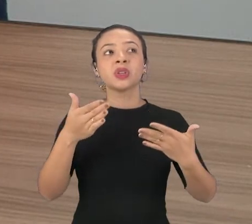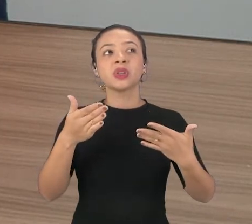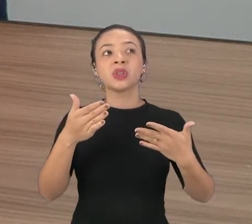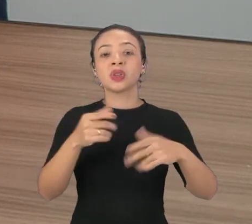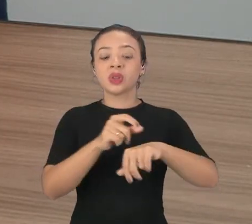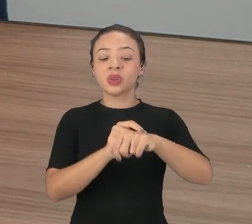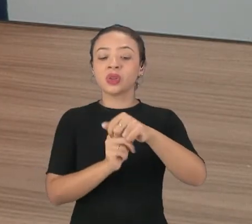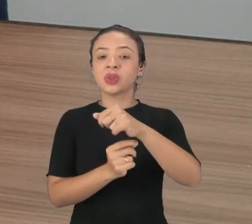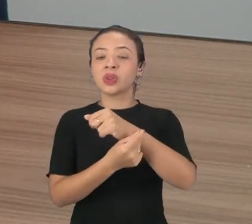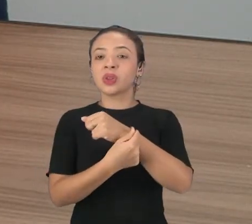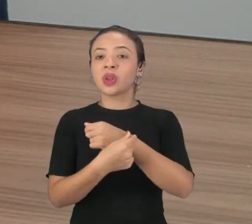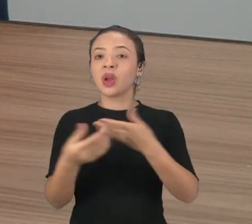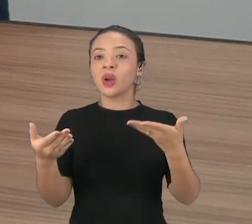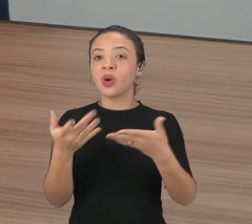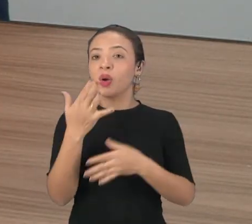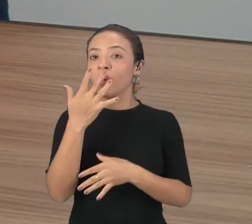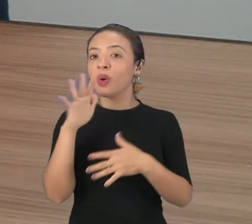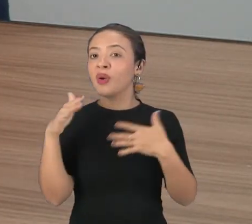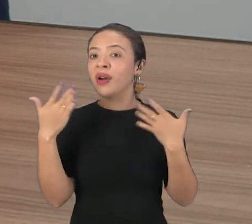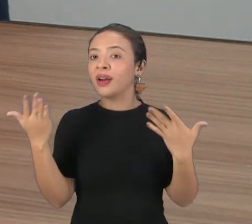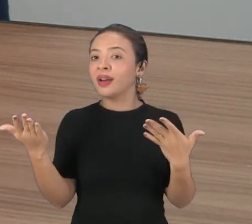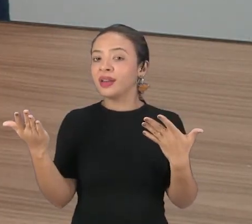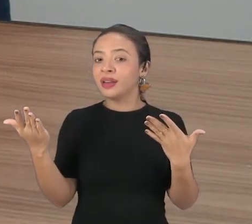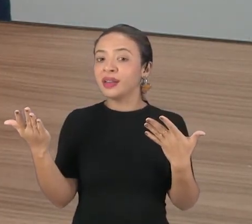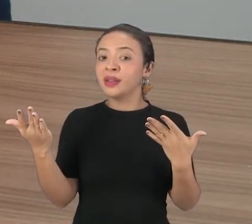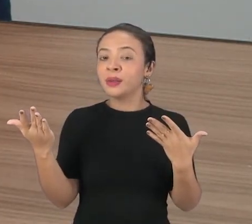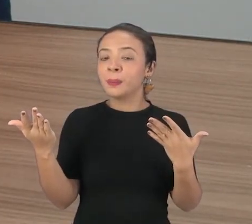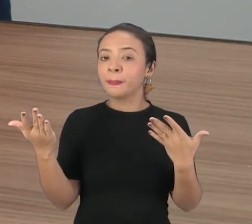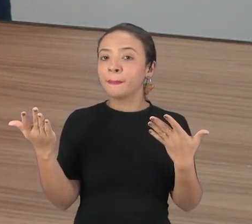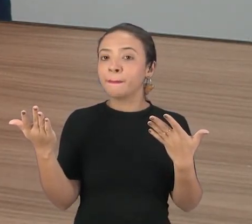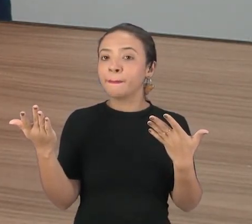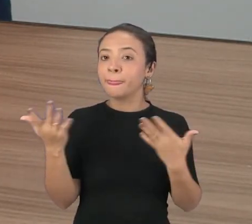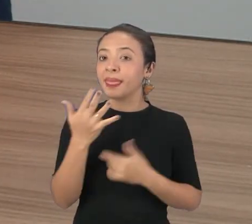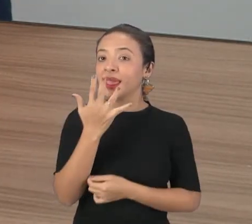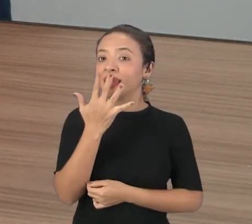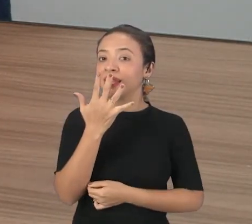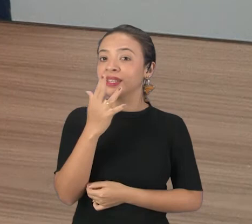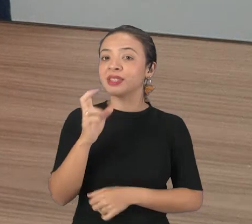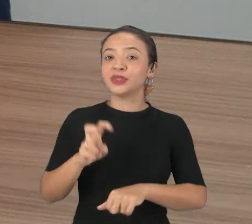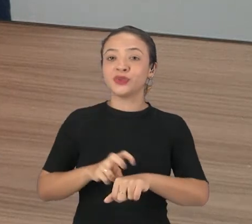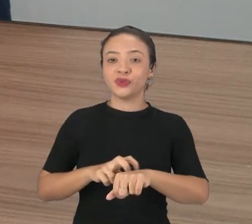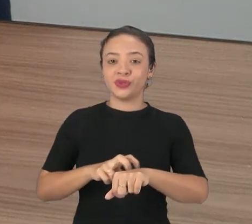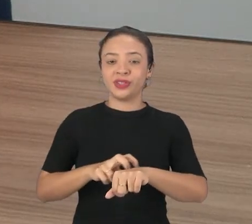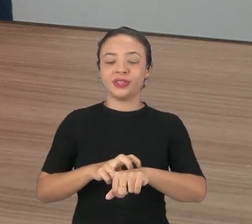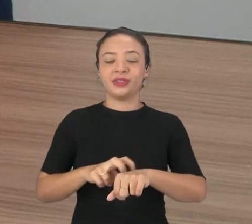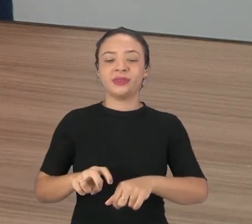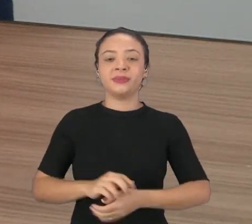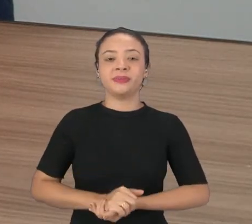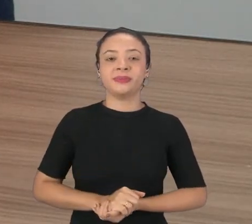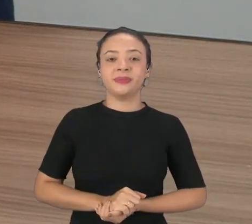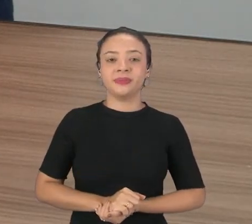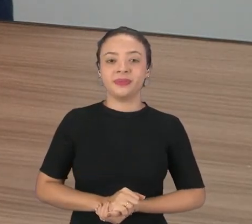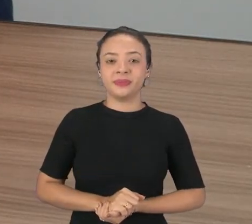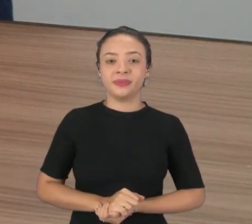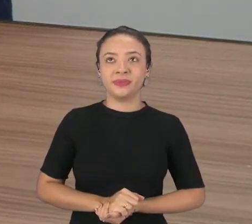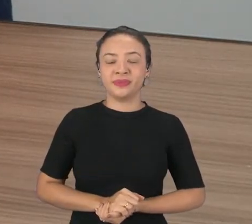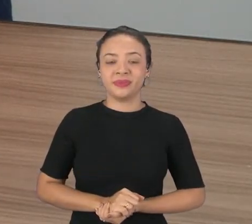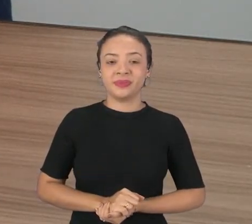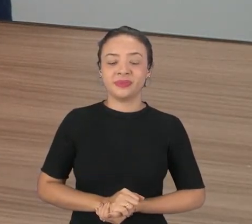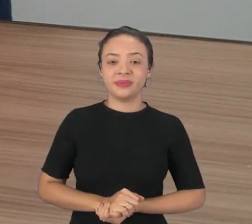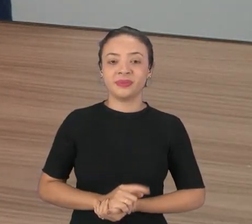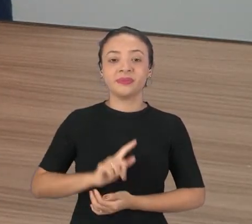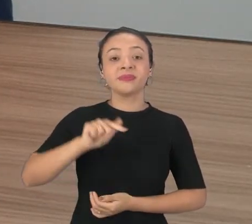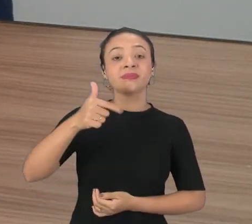pulseira agora qual será a cor agora é a pulseira na cor verde muito bem